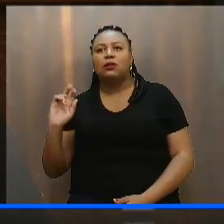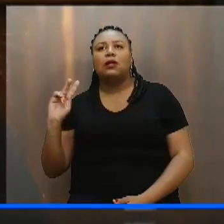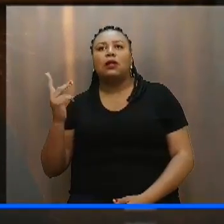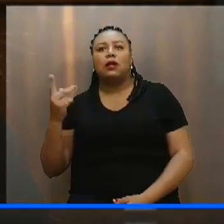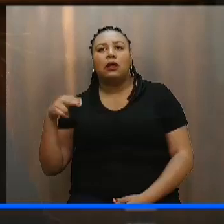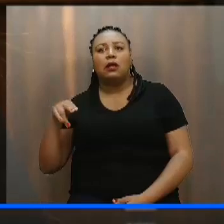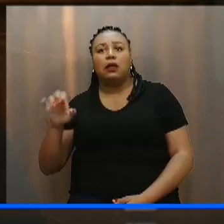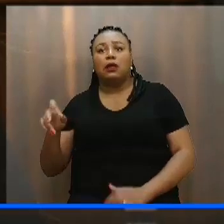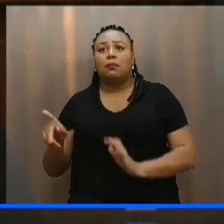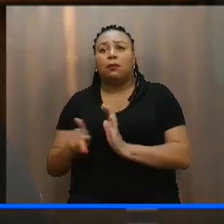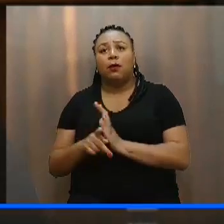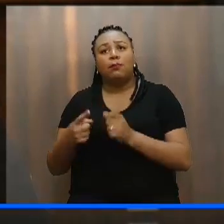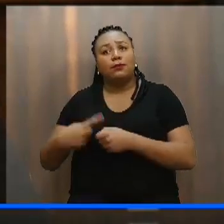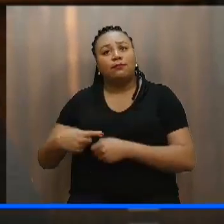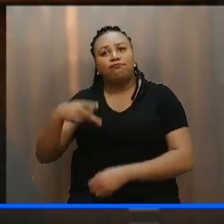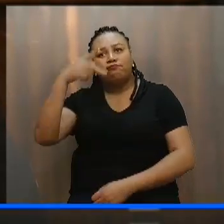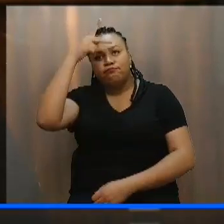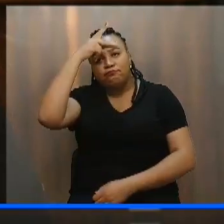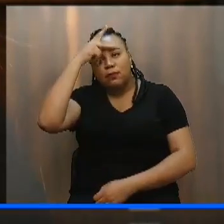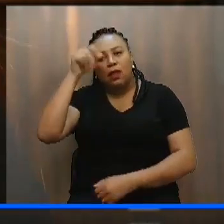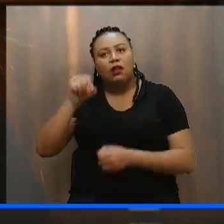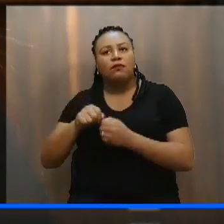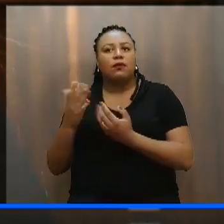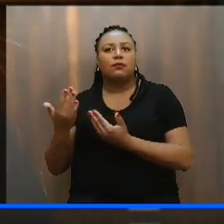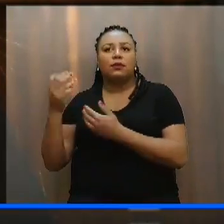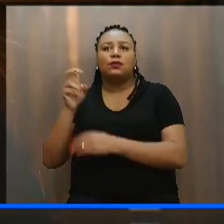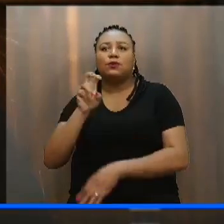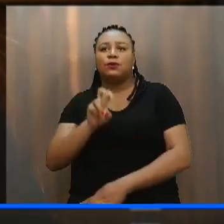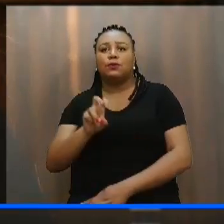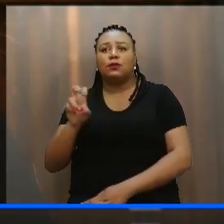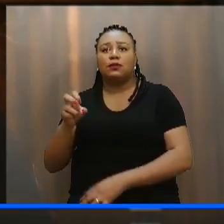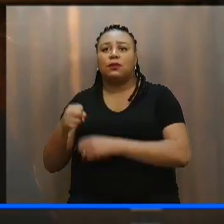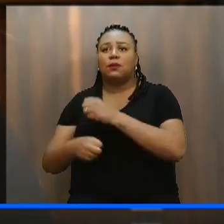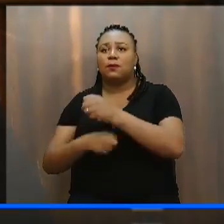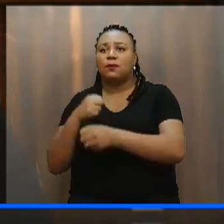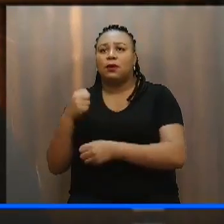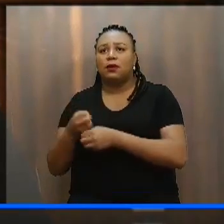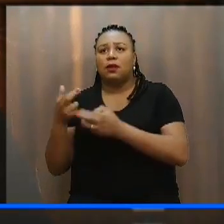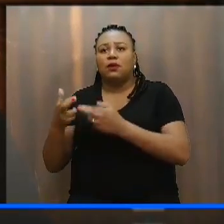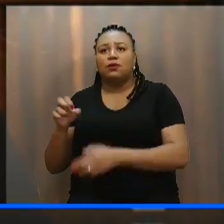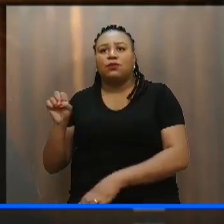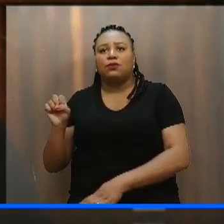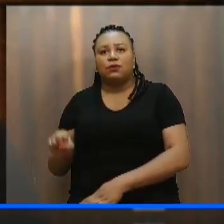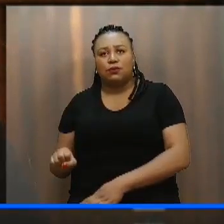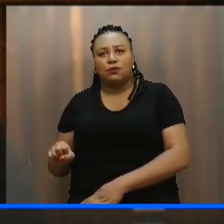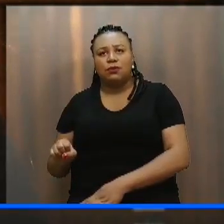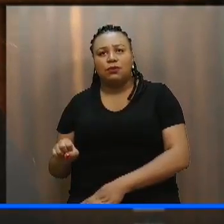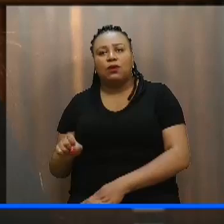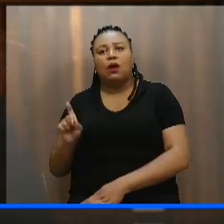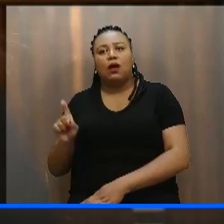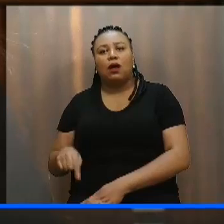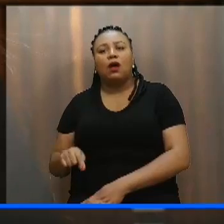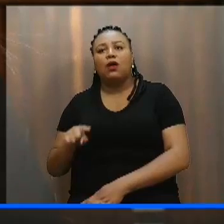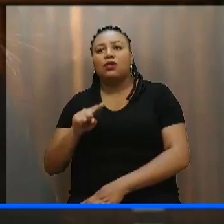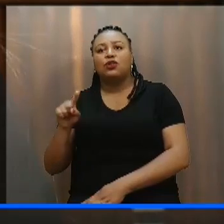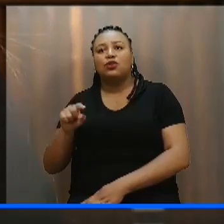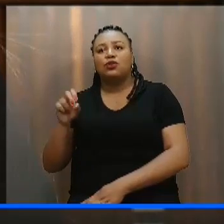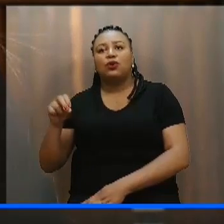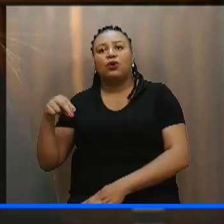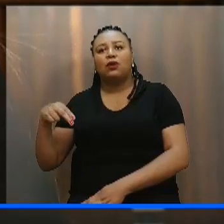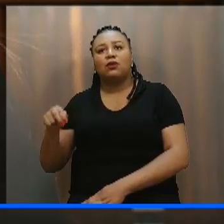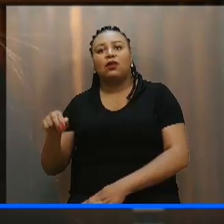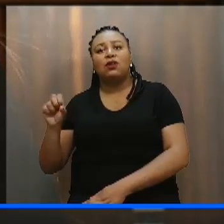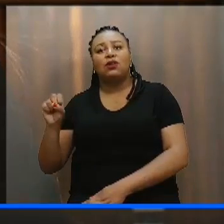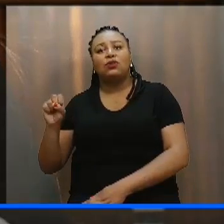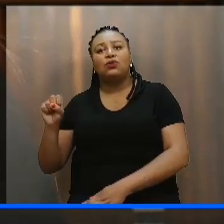pelotas foi vereador no município e presta homenagem aos 55 anos da zona sul à zona sul é uma entidade que com que com que